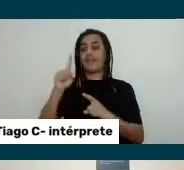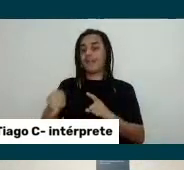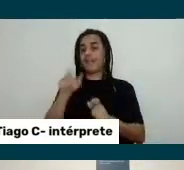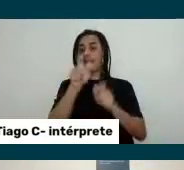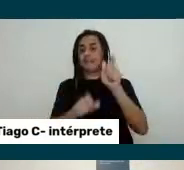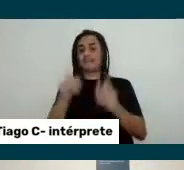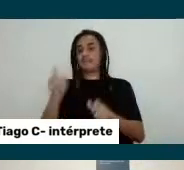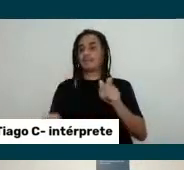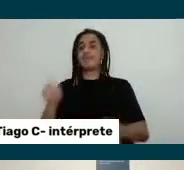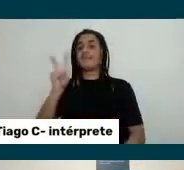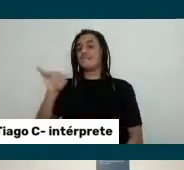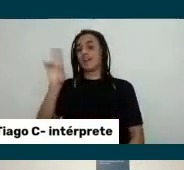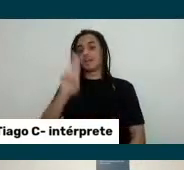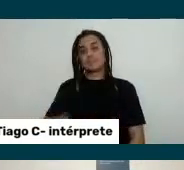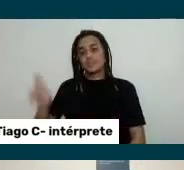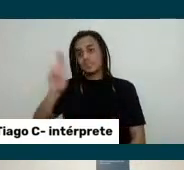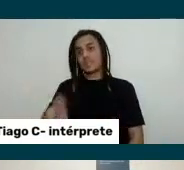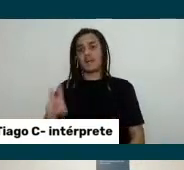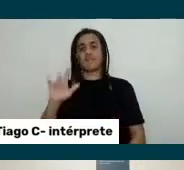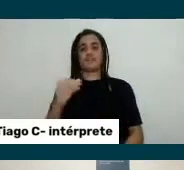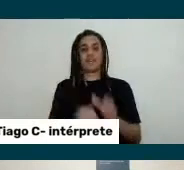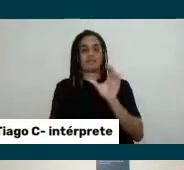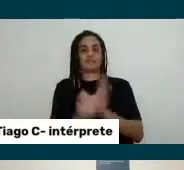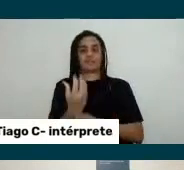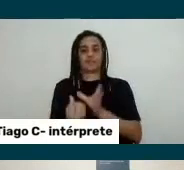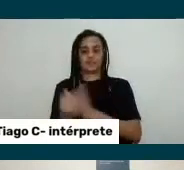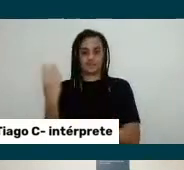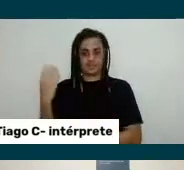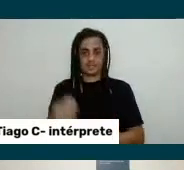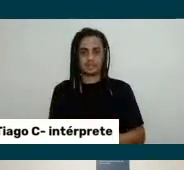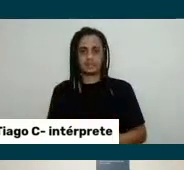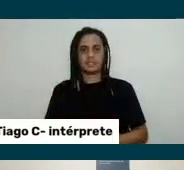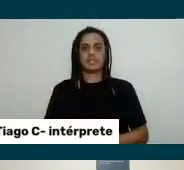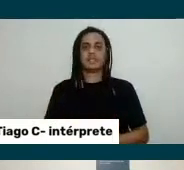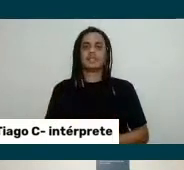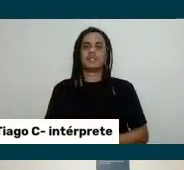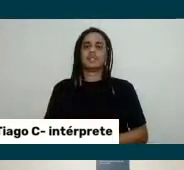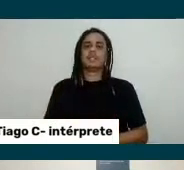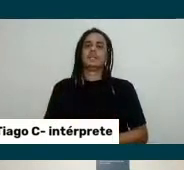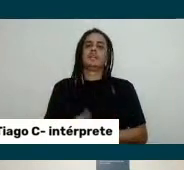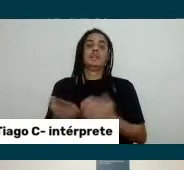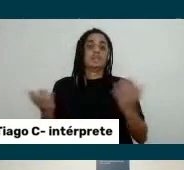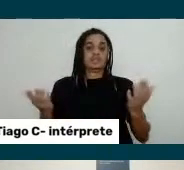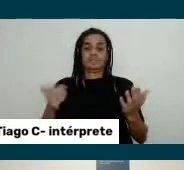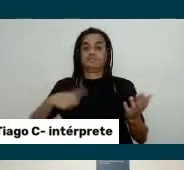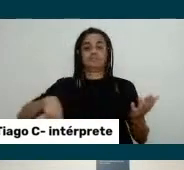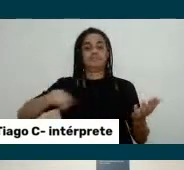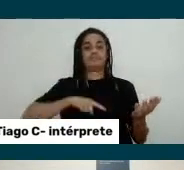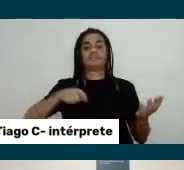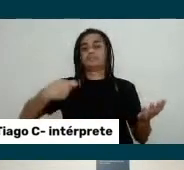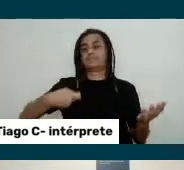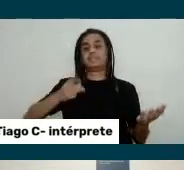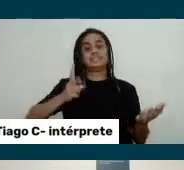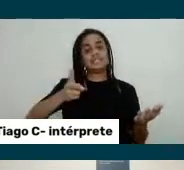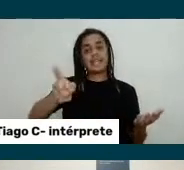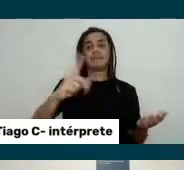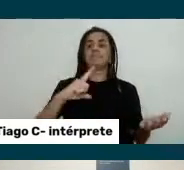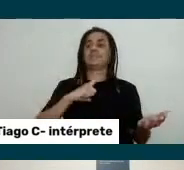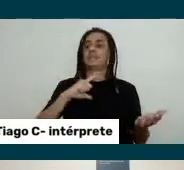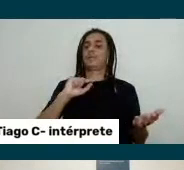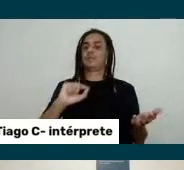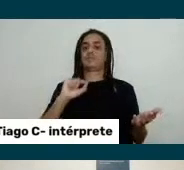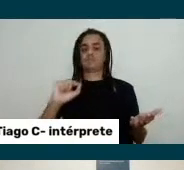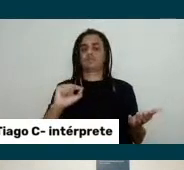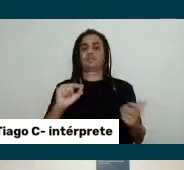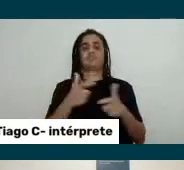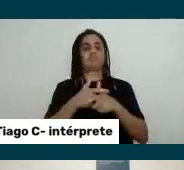são pessoas que vão produzir. Né? A forma mais fácil, ou a forma mais tangível, o ser humano, ele tem uma necessidade muito grande